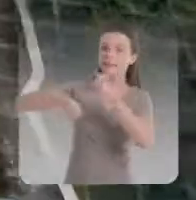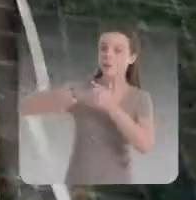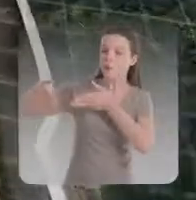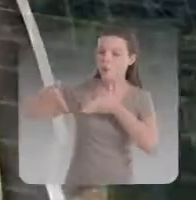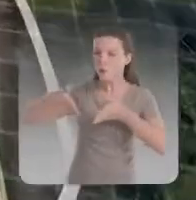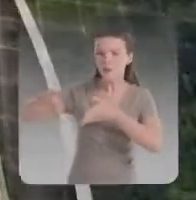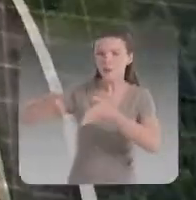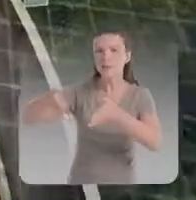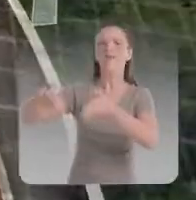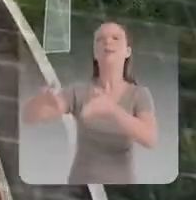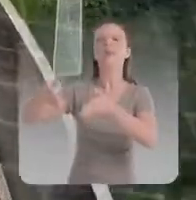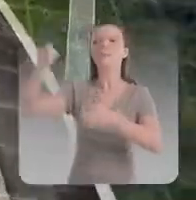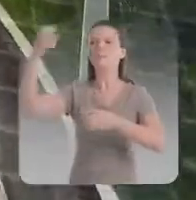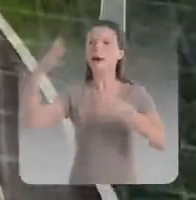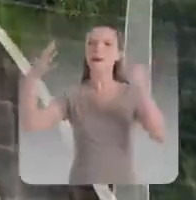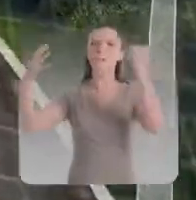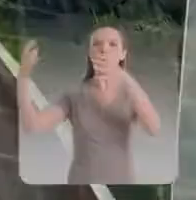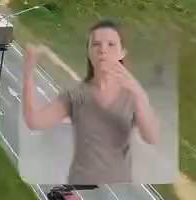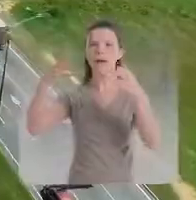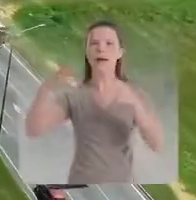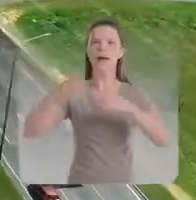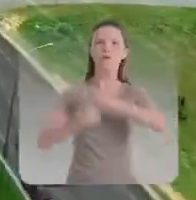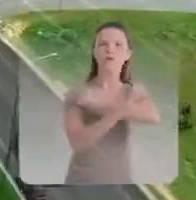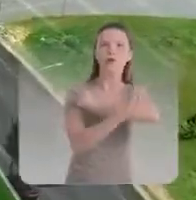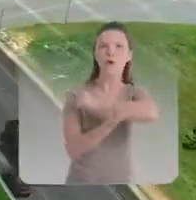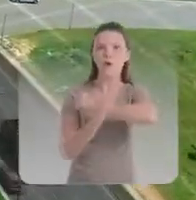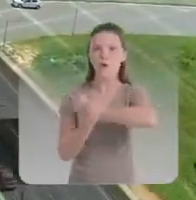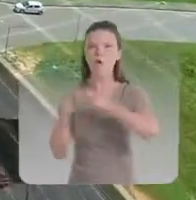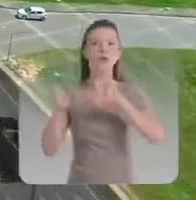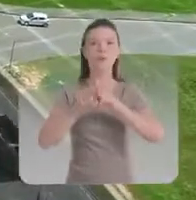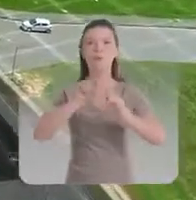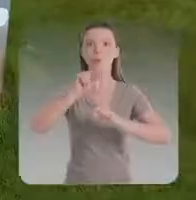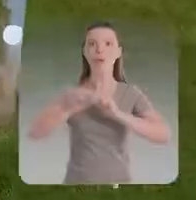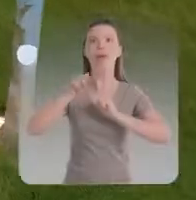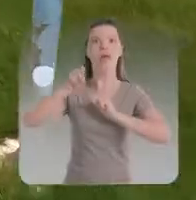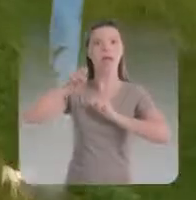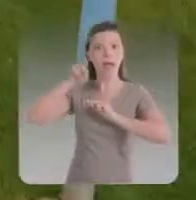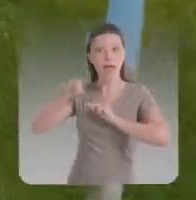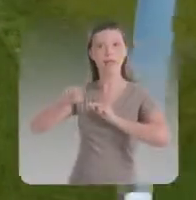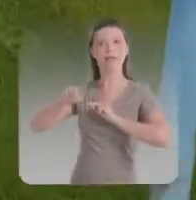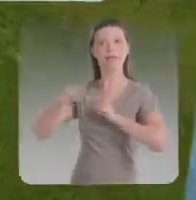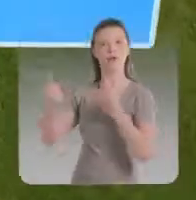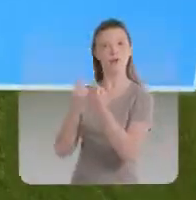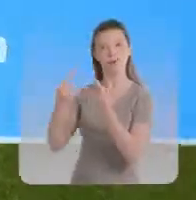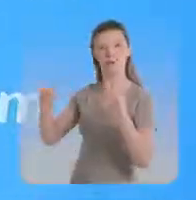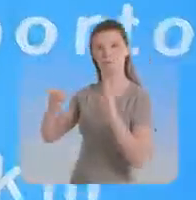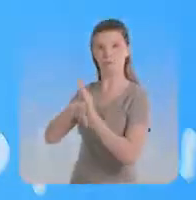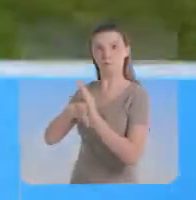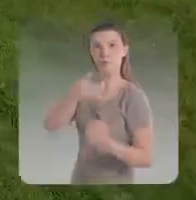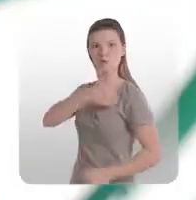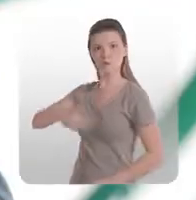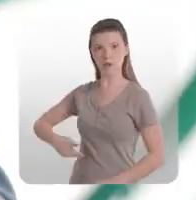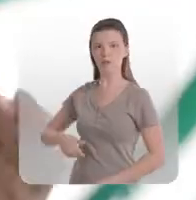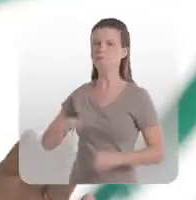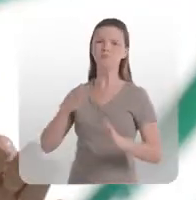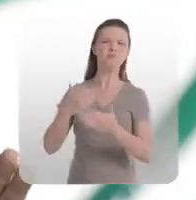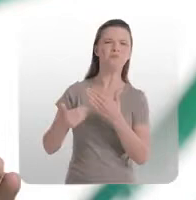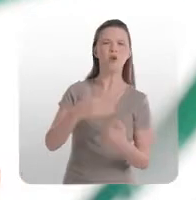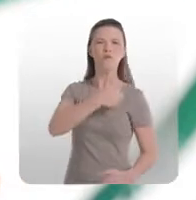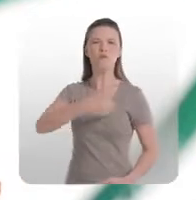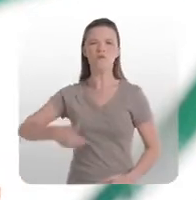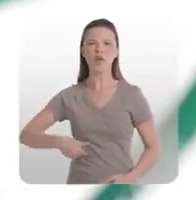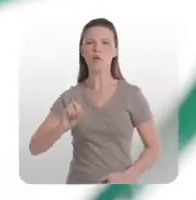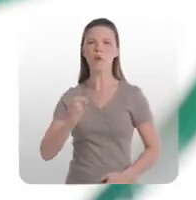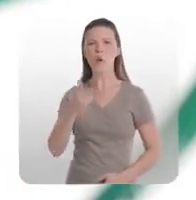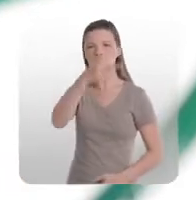até o elevado da Seta, com ciclovia iluminada, novos canteiros, e olha que essa rodovia nem é da prefeitura. Não importa se é